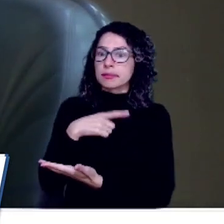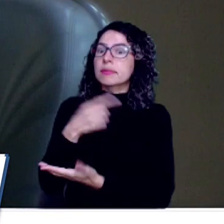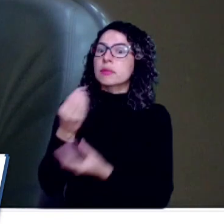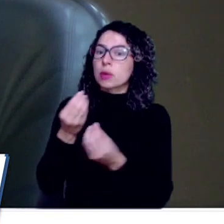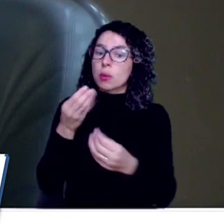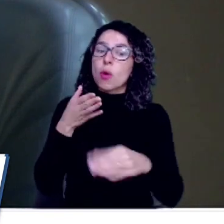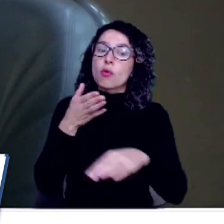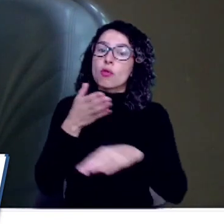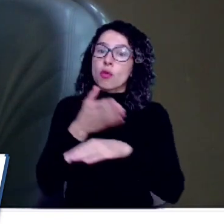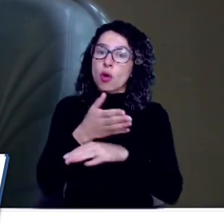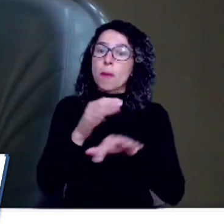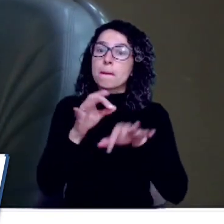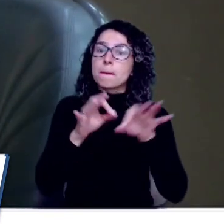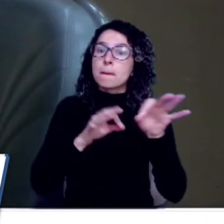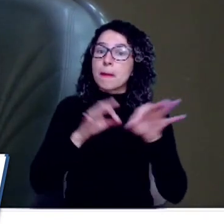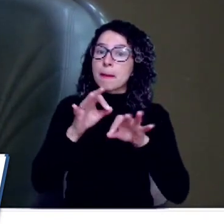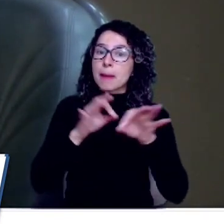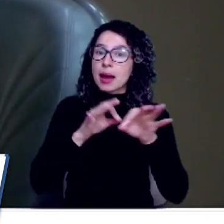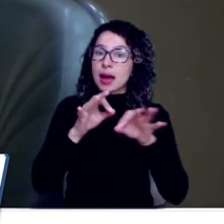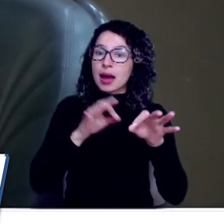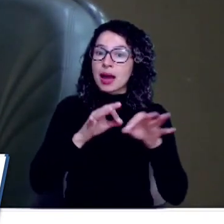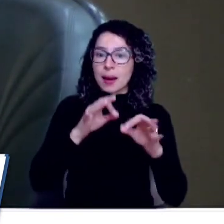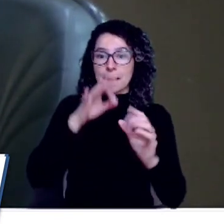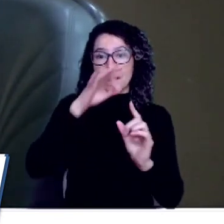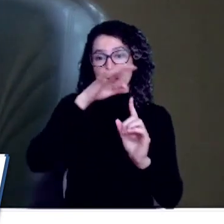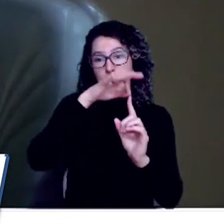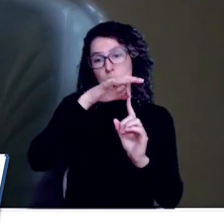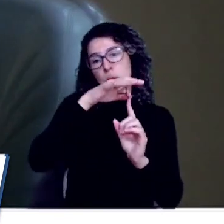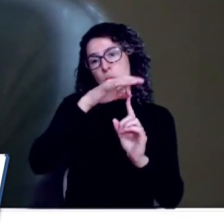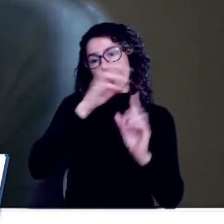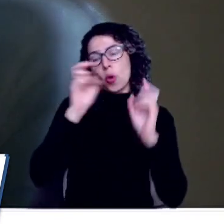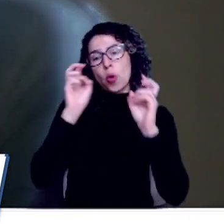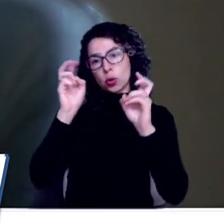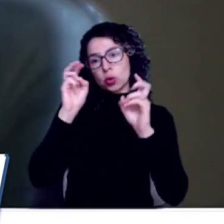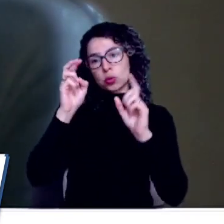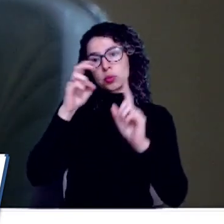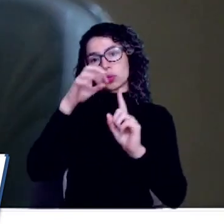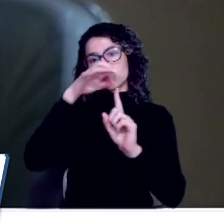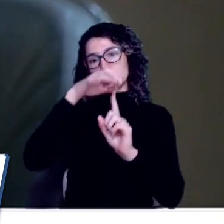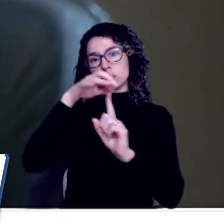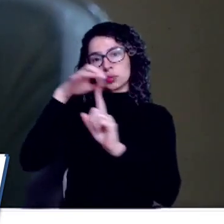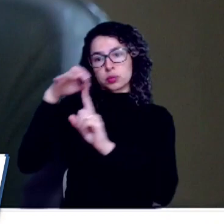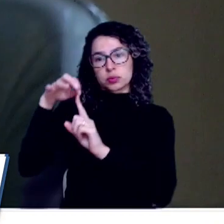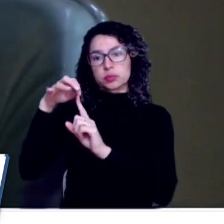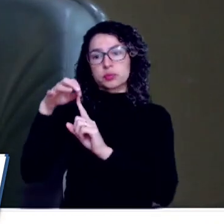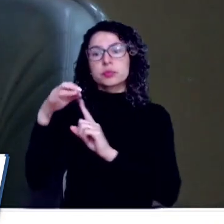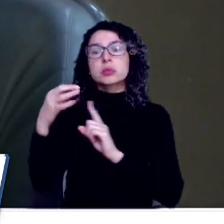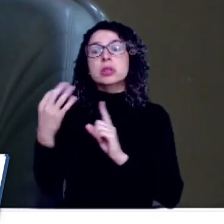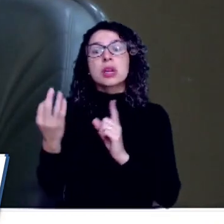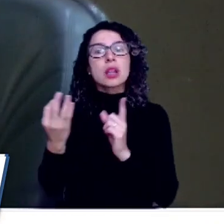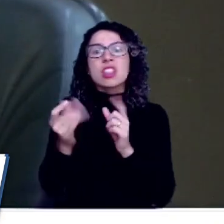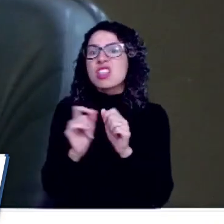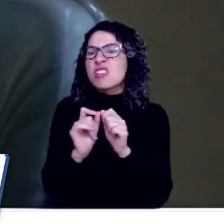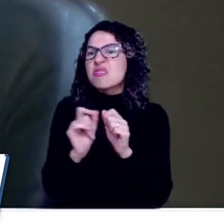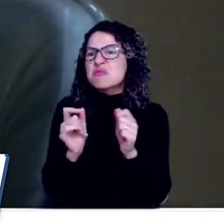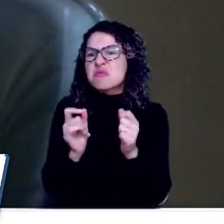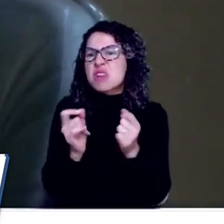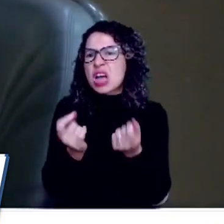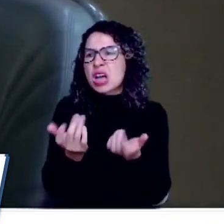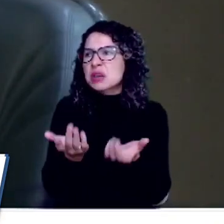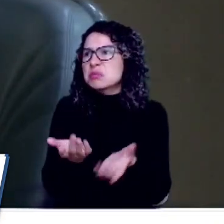2 pontaços, ponto de ônibus que foi feito. E sequer fez